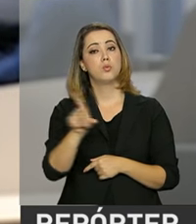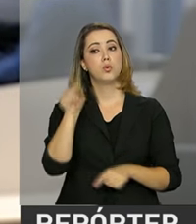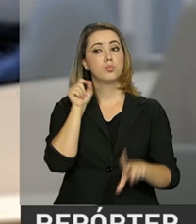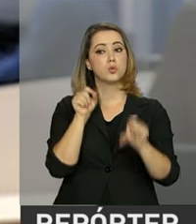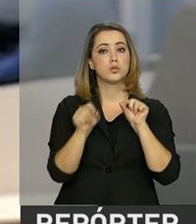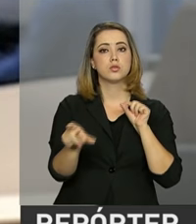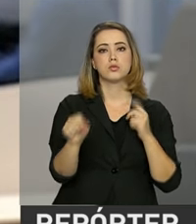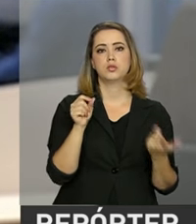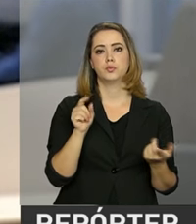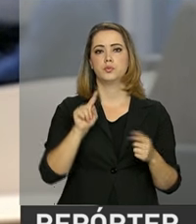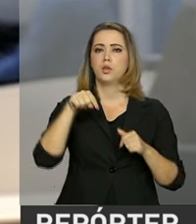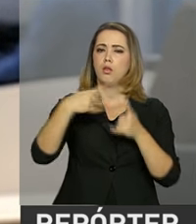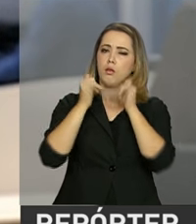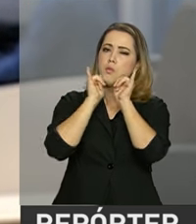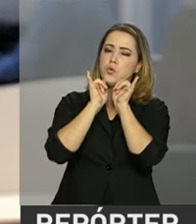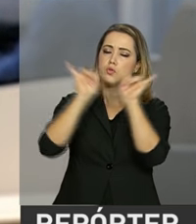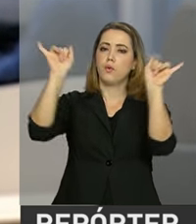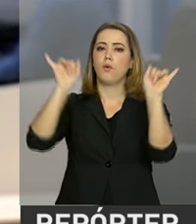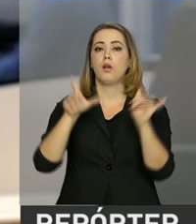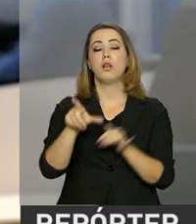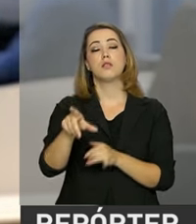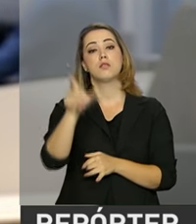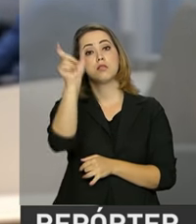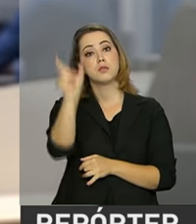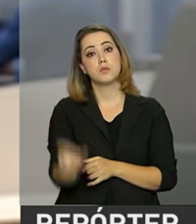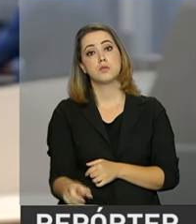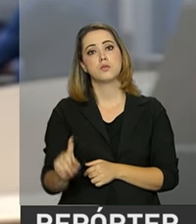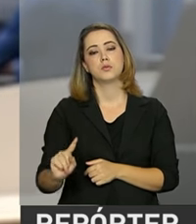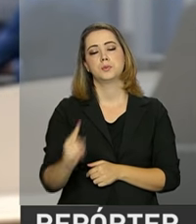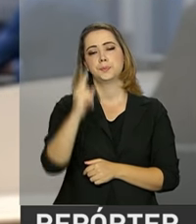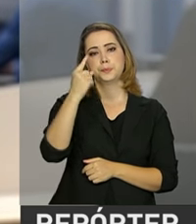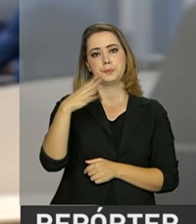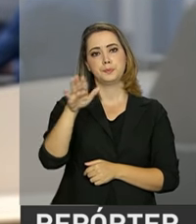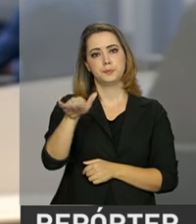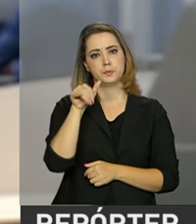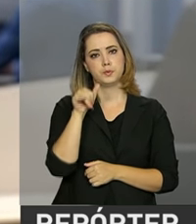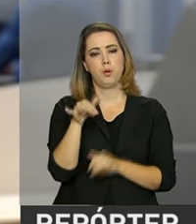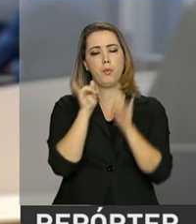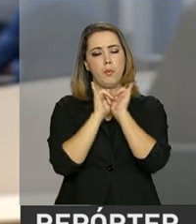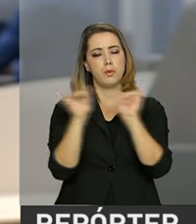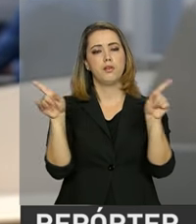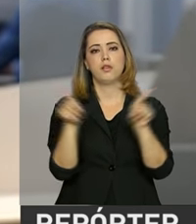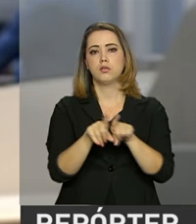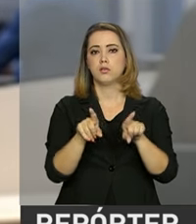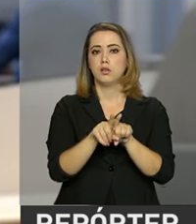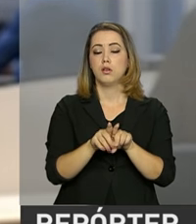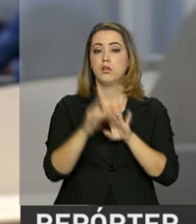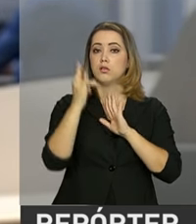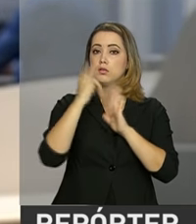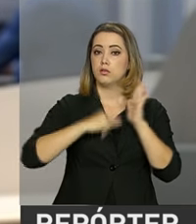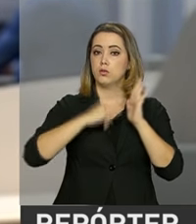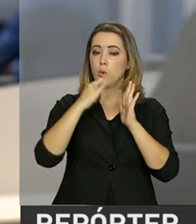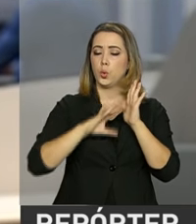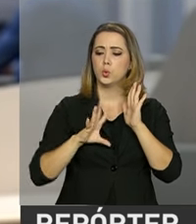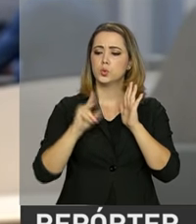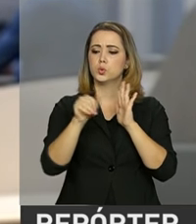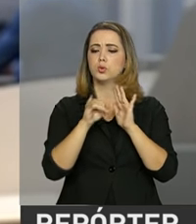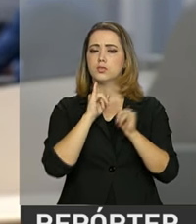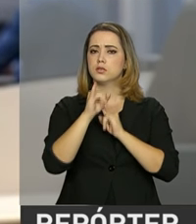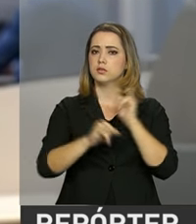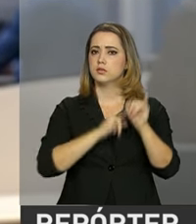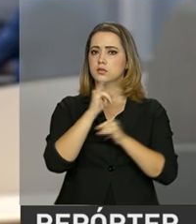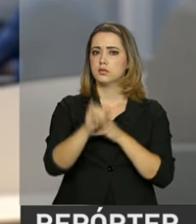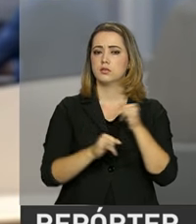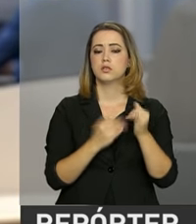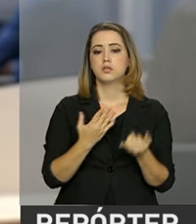No momento em que for divulgada a lista dos classificados na primeira chamada, serão publicados também um edital com todas as